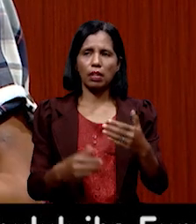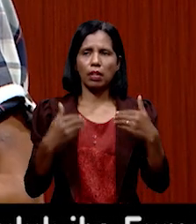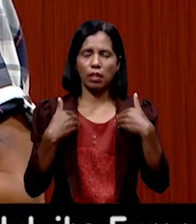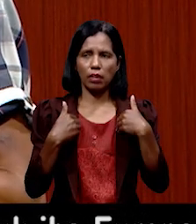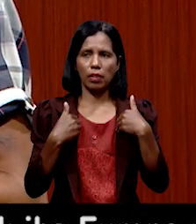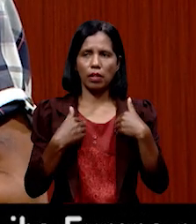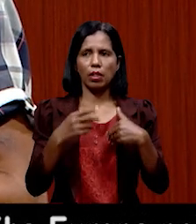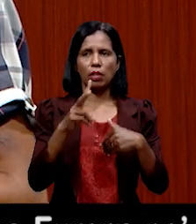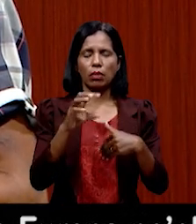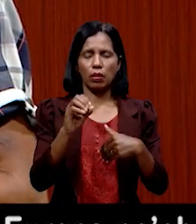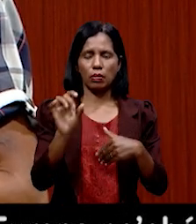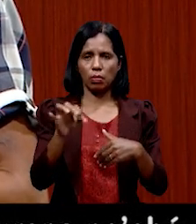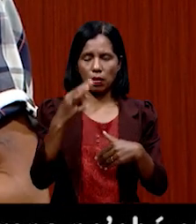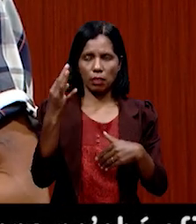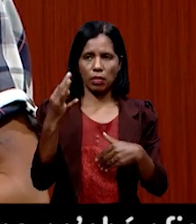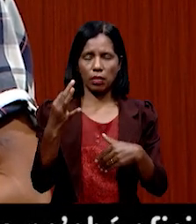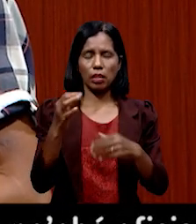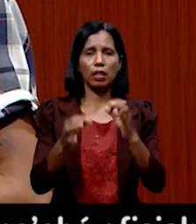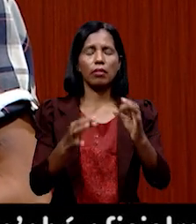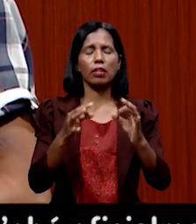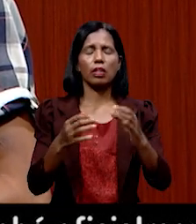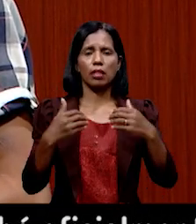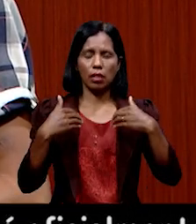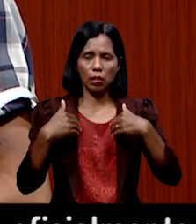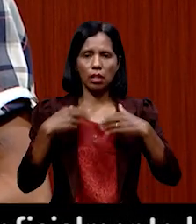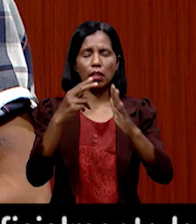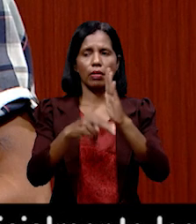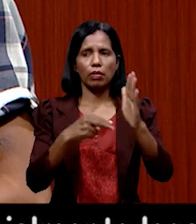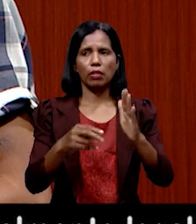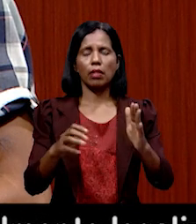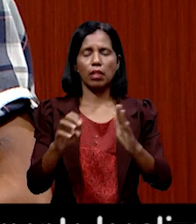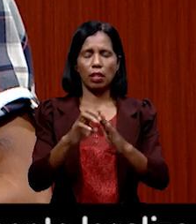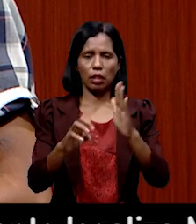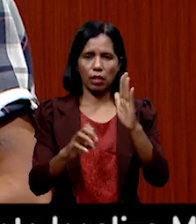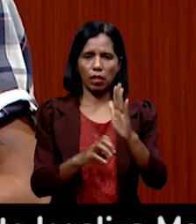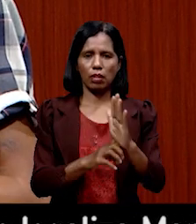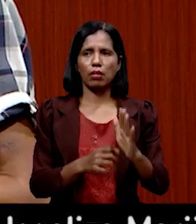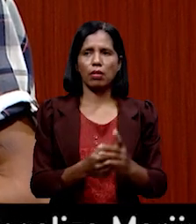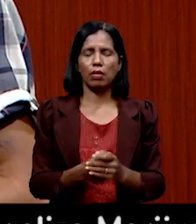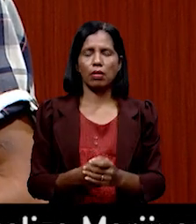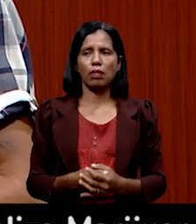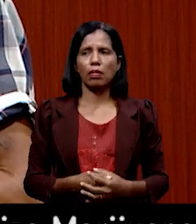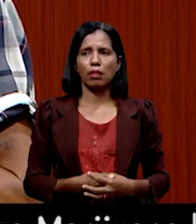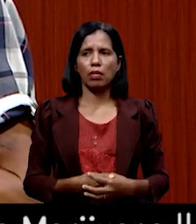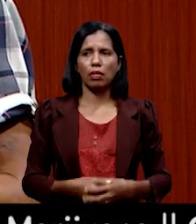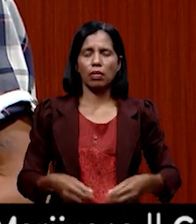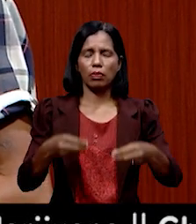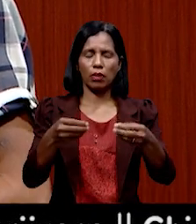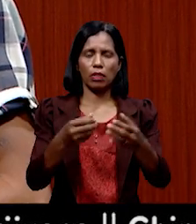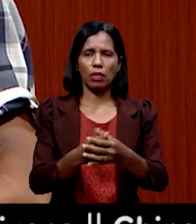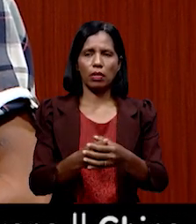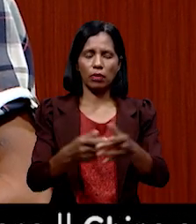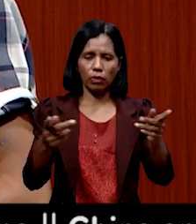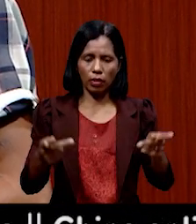hija 2019, kando noticia sai, su, atak, estado atribuye, eh, propriedade neve, makami,